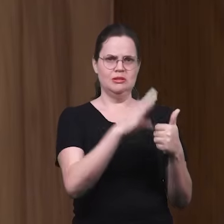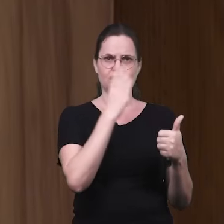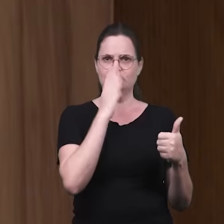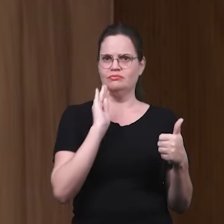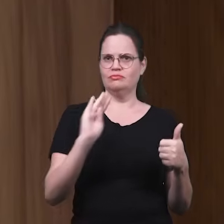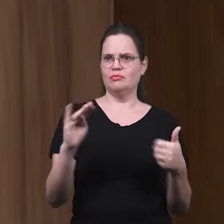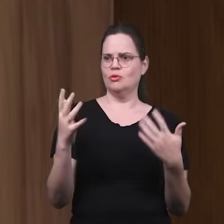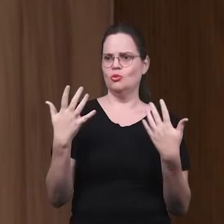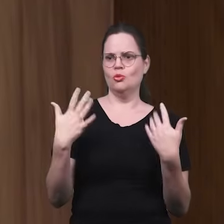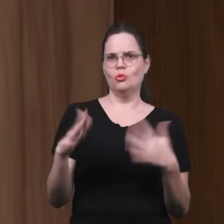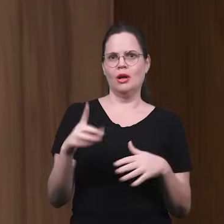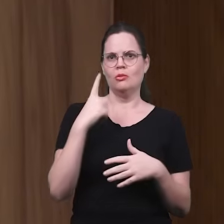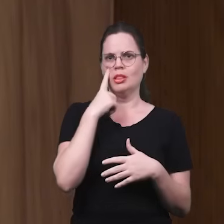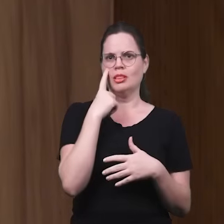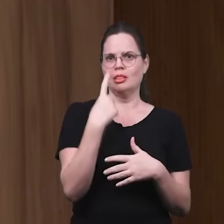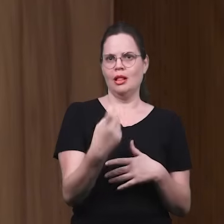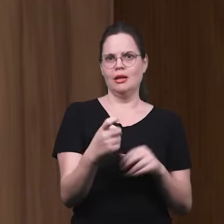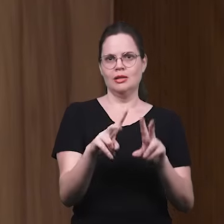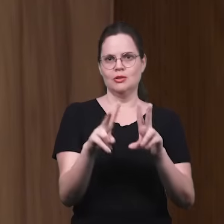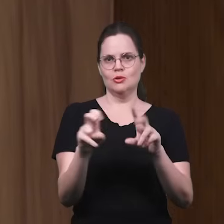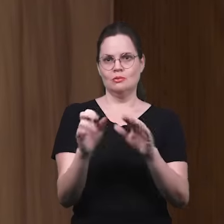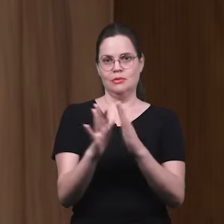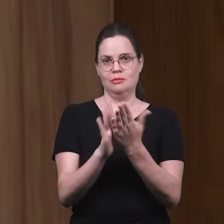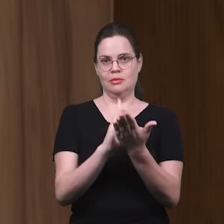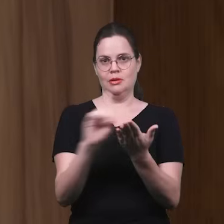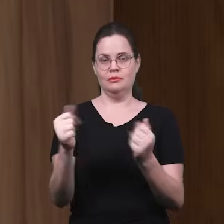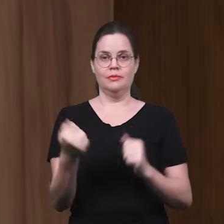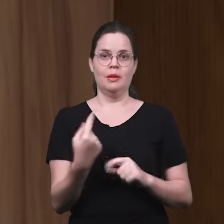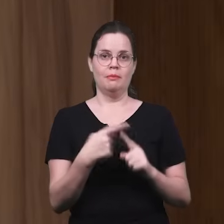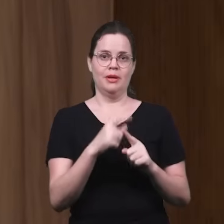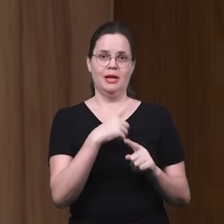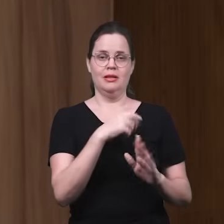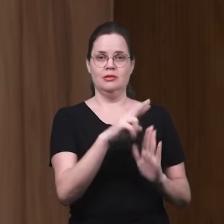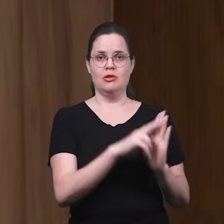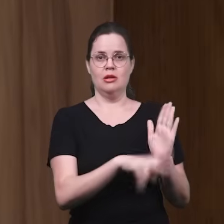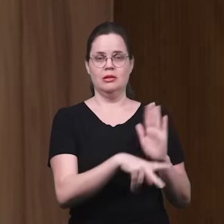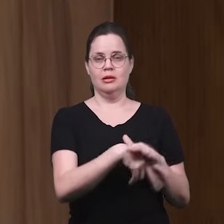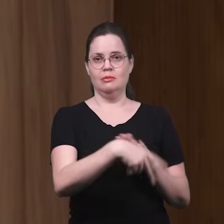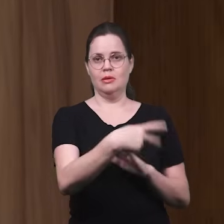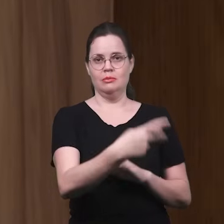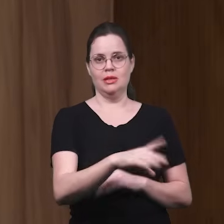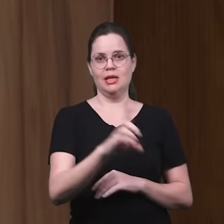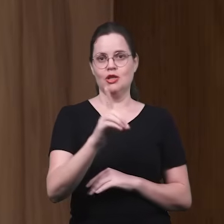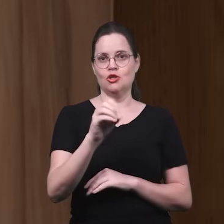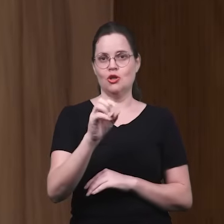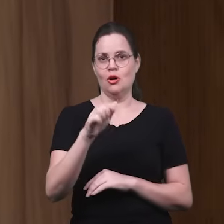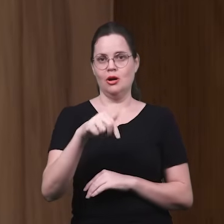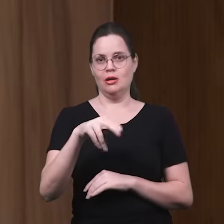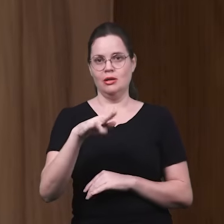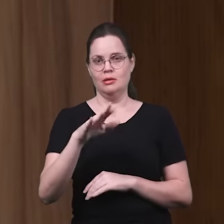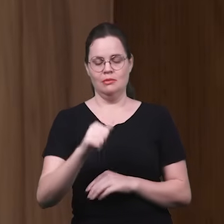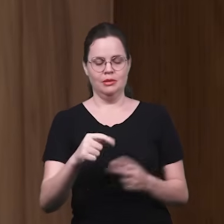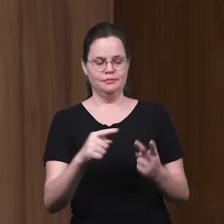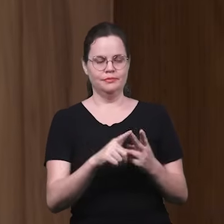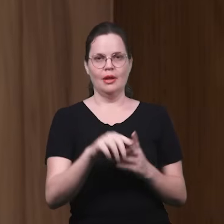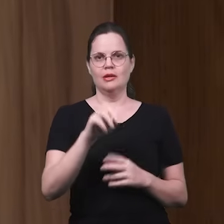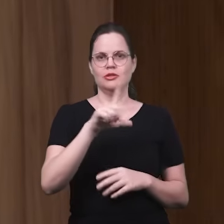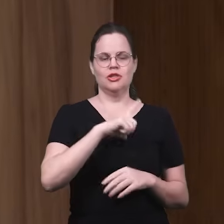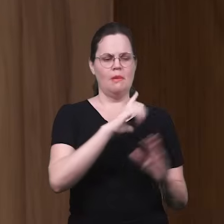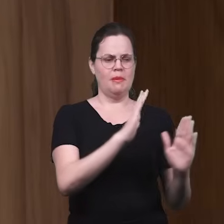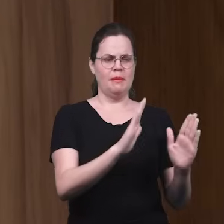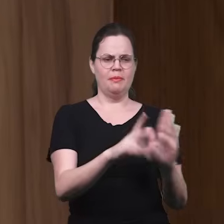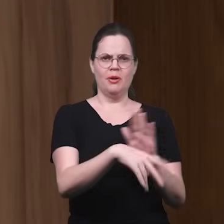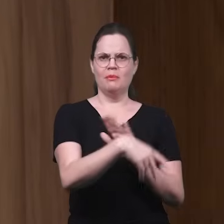perdendo, inclusive, o interesse pela palavra, porque ele tinha os dogmas, as liturgias, como já foi falado aqui também em outra ocasião.